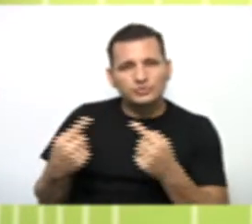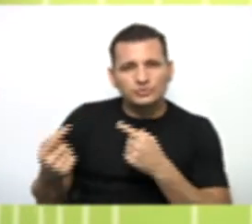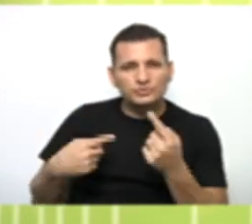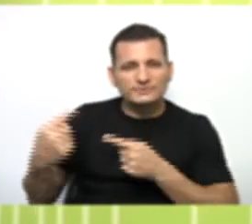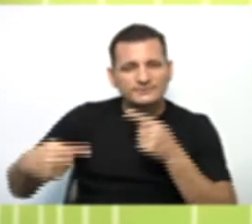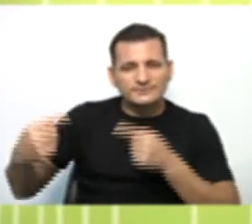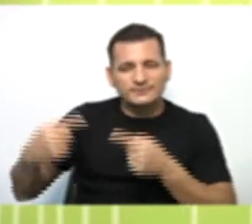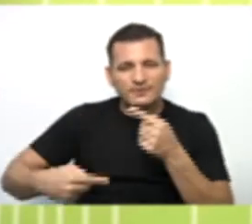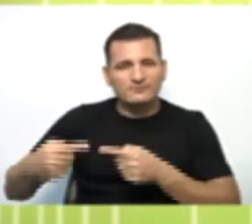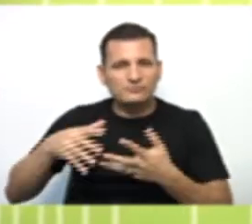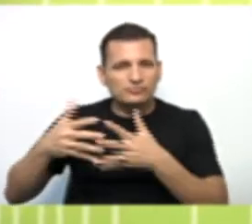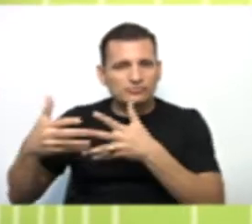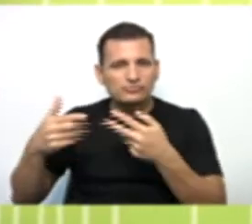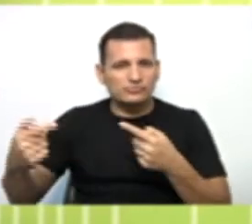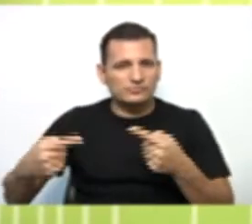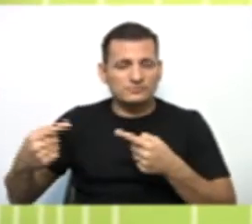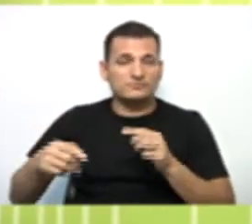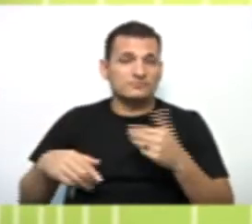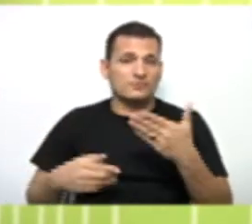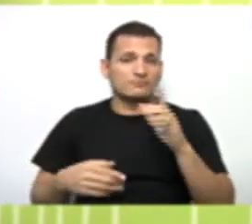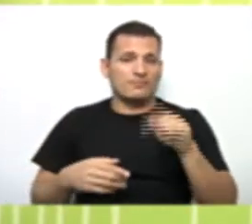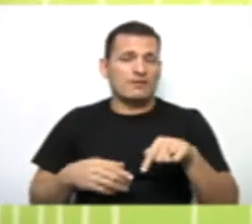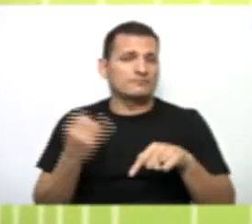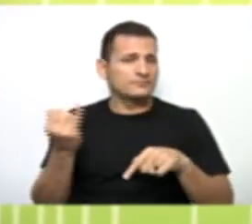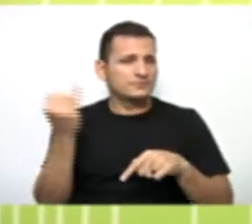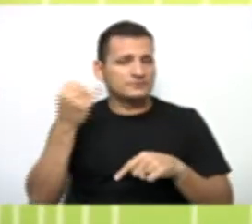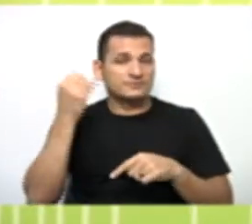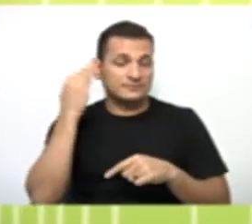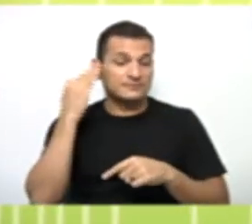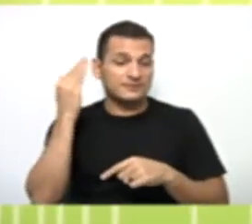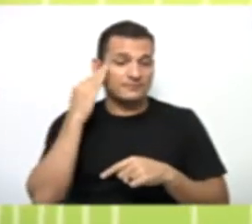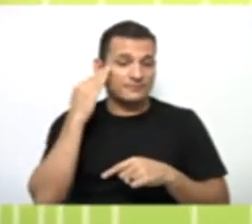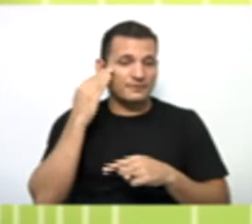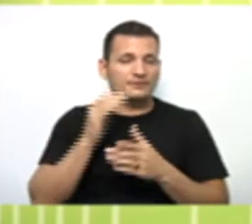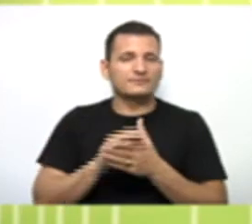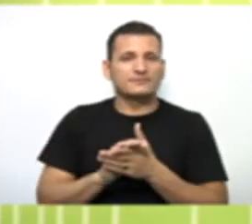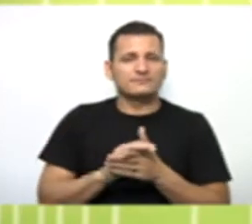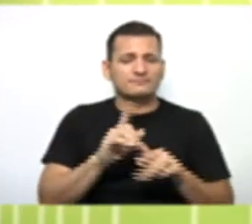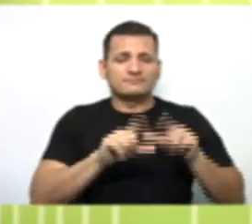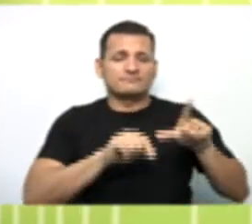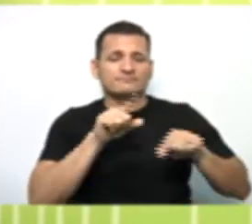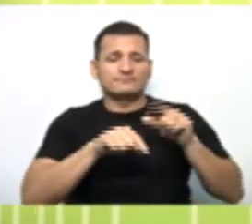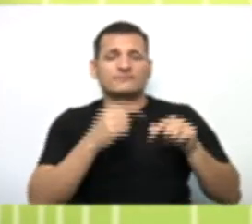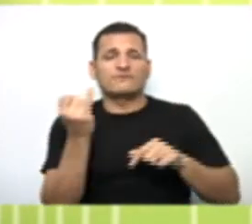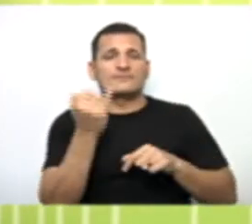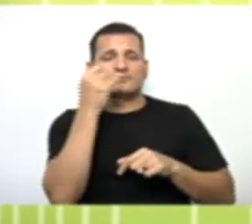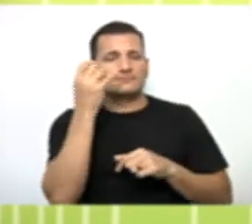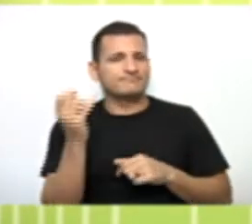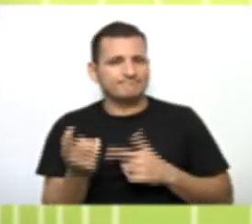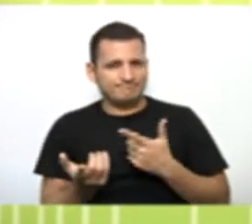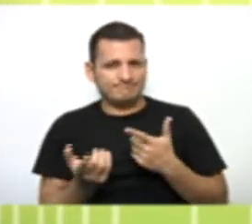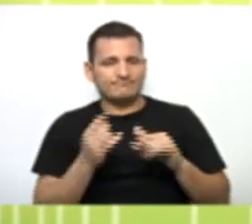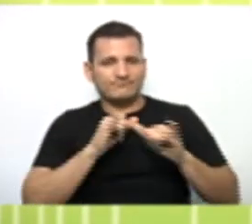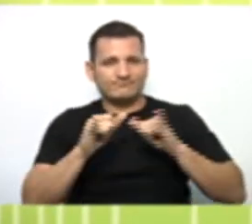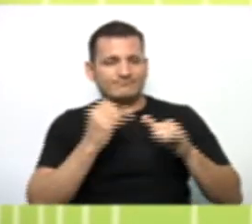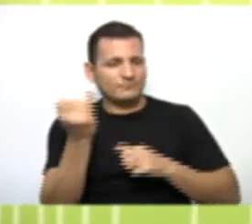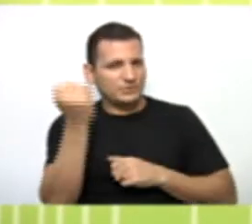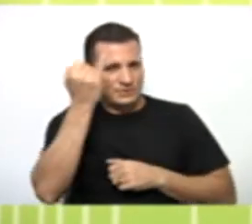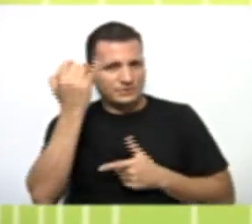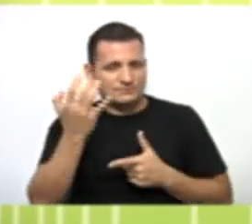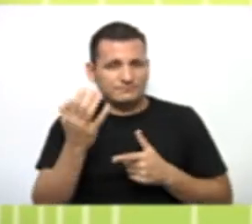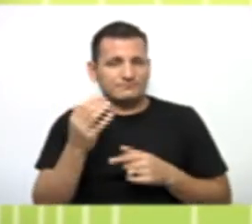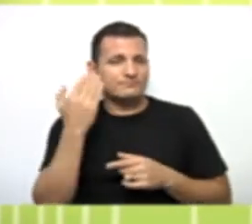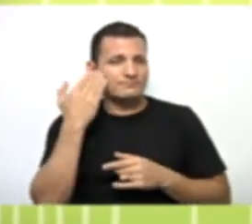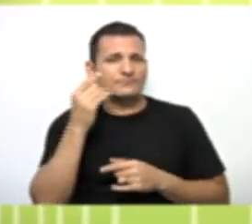aquele conflito. Então é muito importante a gente saber lapidar as informações, entender o que é